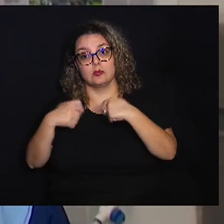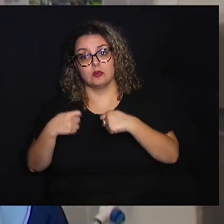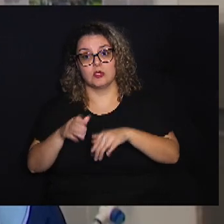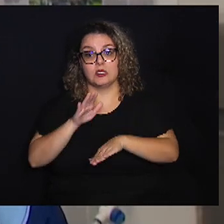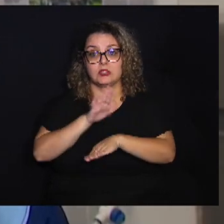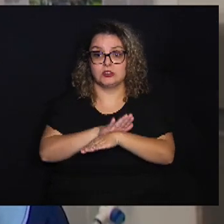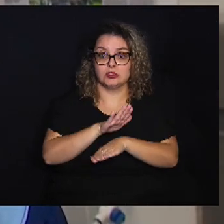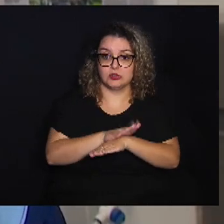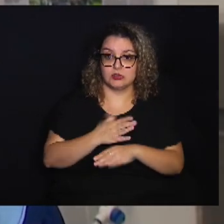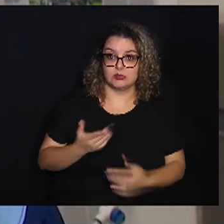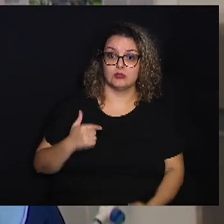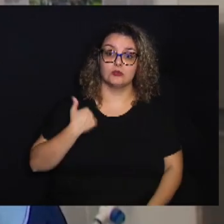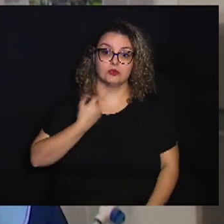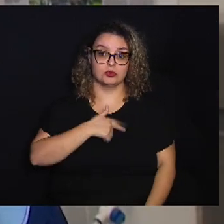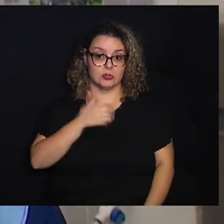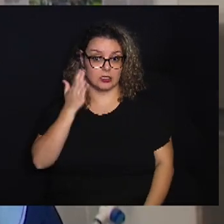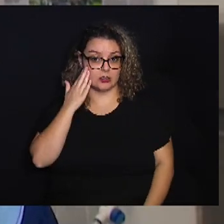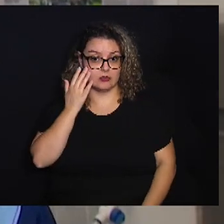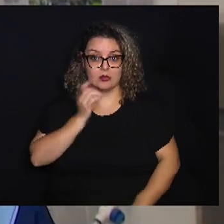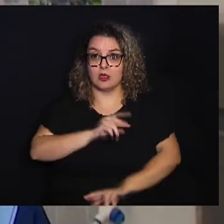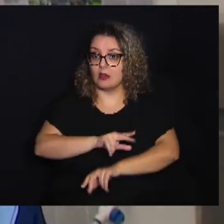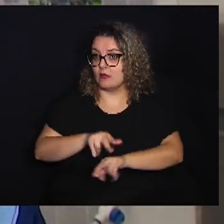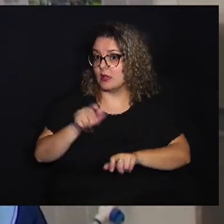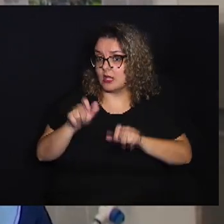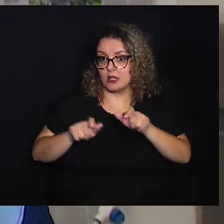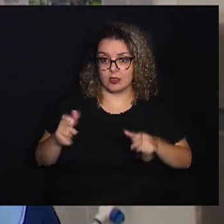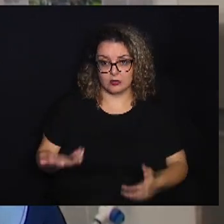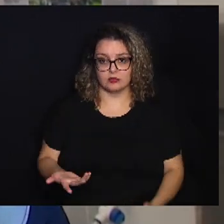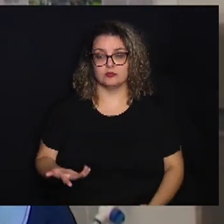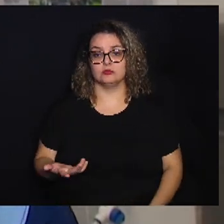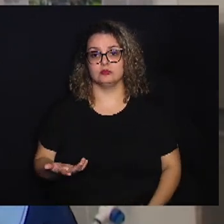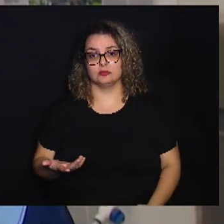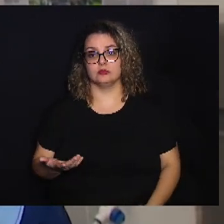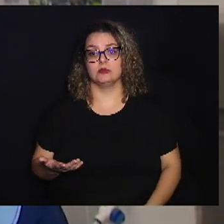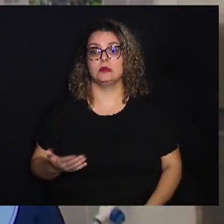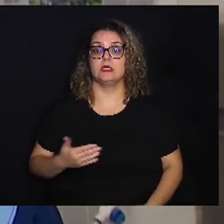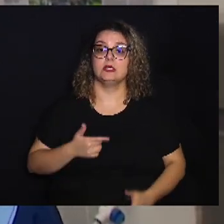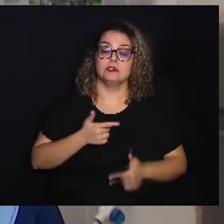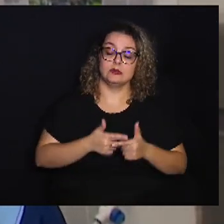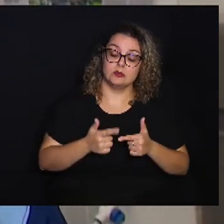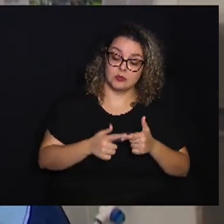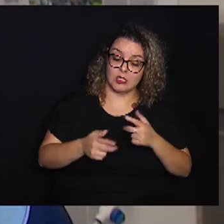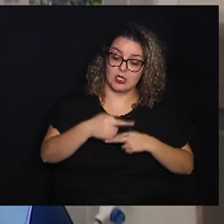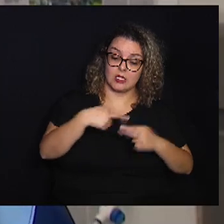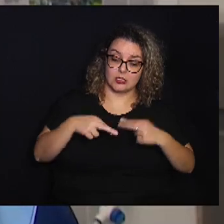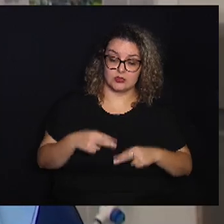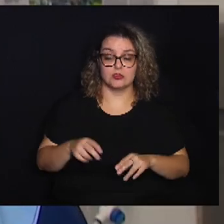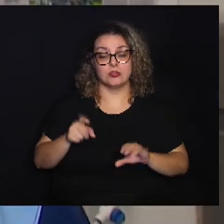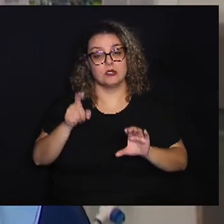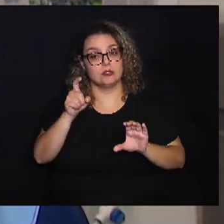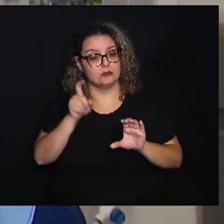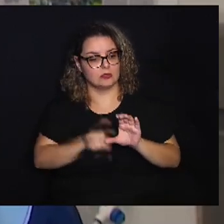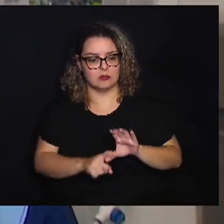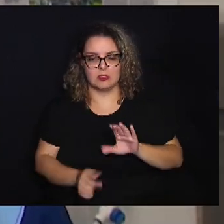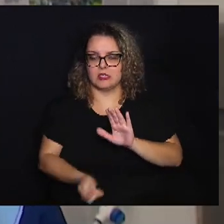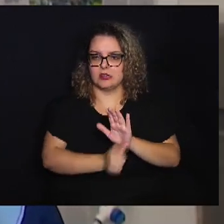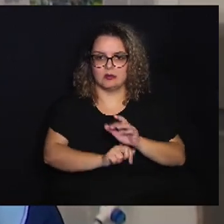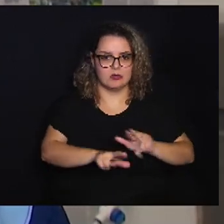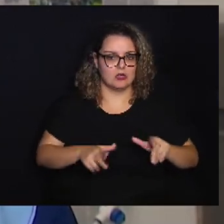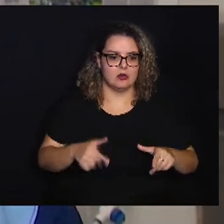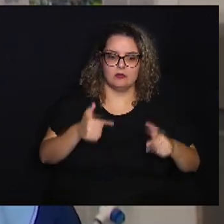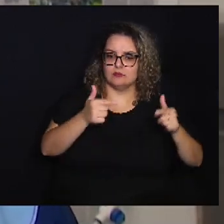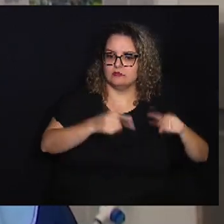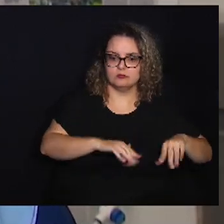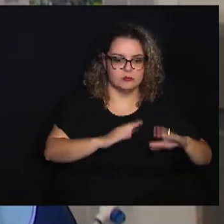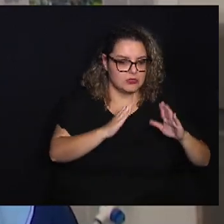ajuda. Nós sabemos que inúmeras pessoas passam por esse problema relacionado à droga, ou dentro de casa, ou no ambiente de